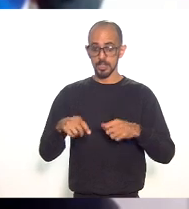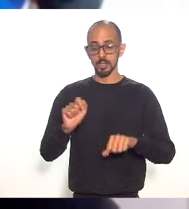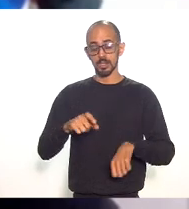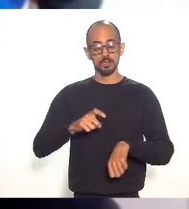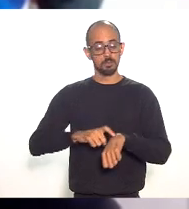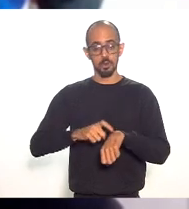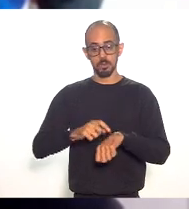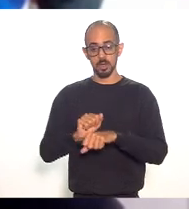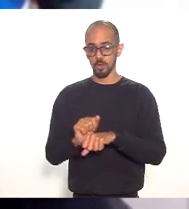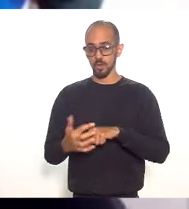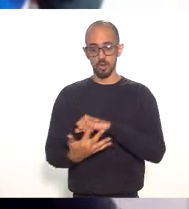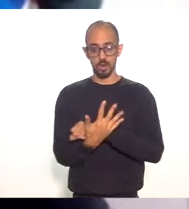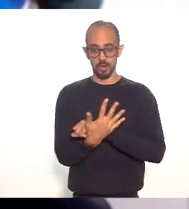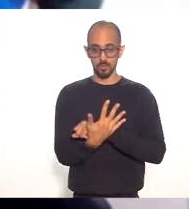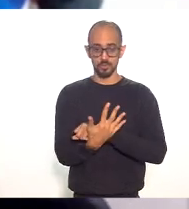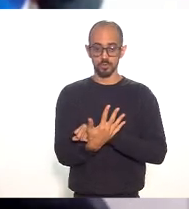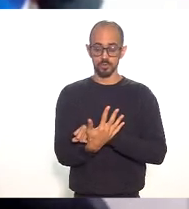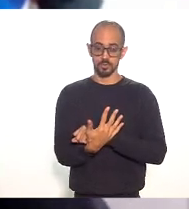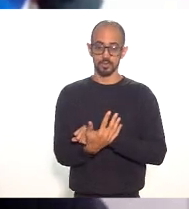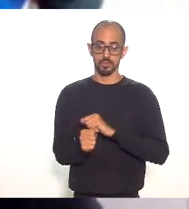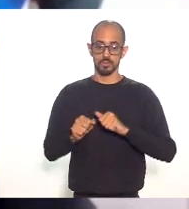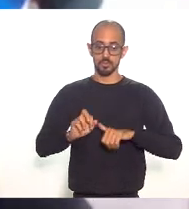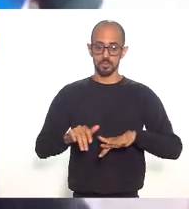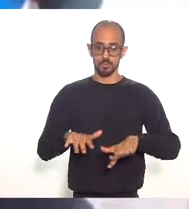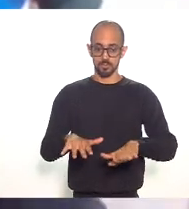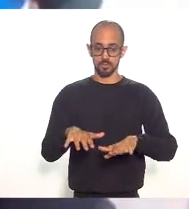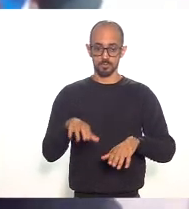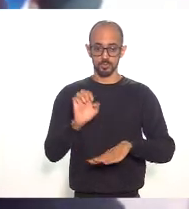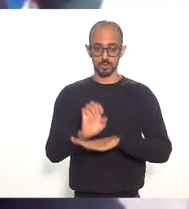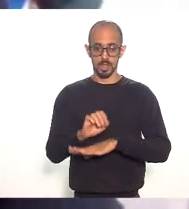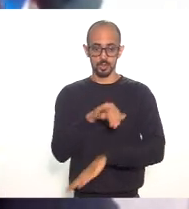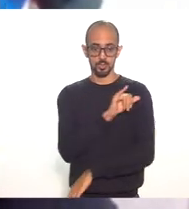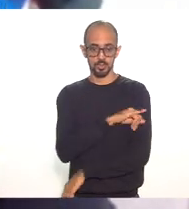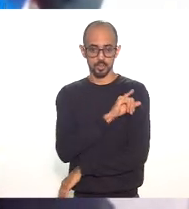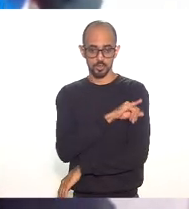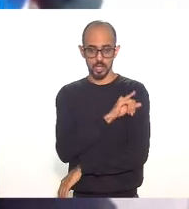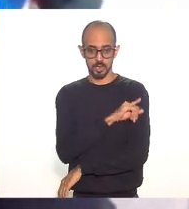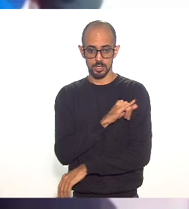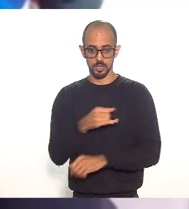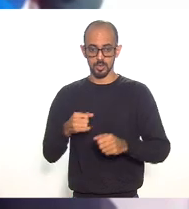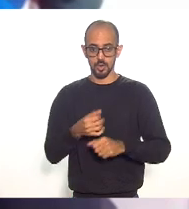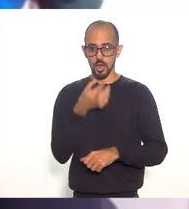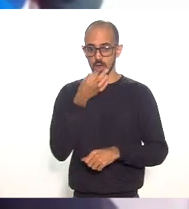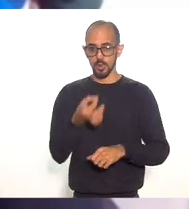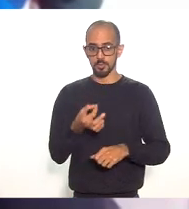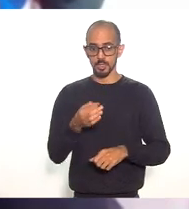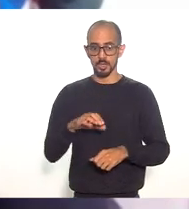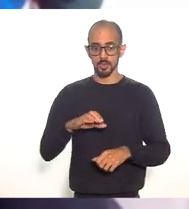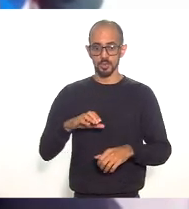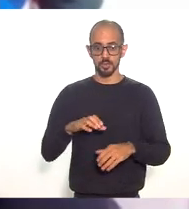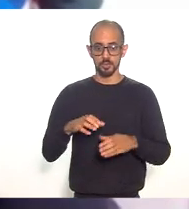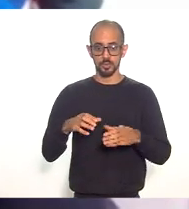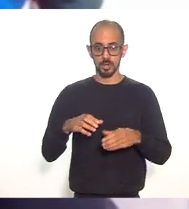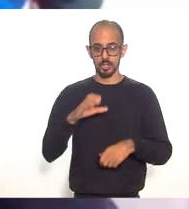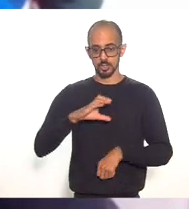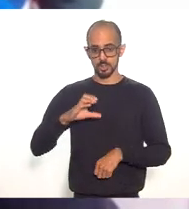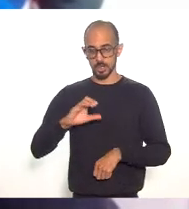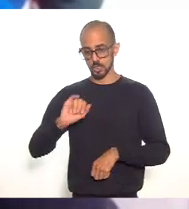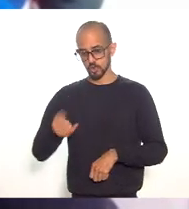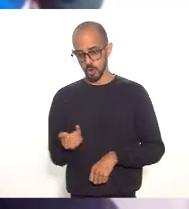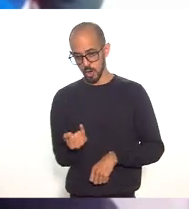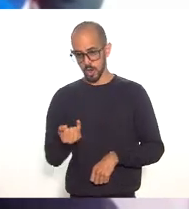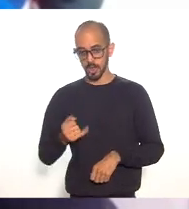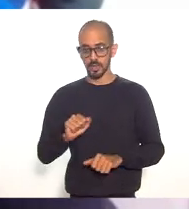novo coronavírus, Covid-19, no estado do Rio de Janeiro. Pareceres das comissões da Constituição, de Constituição e Justiça,